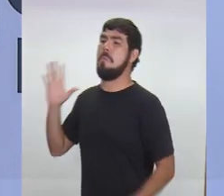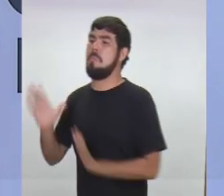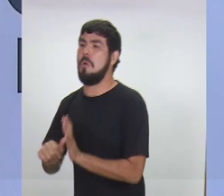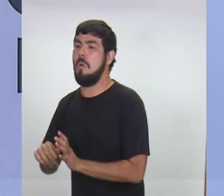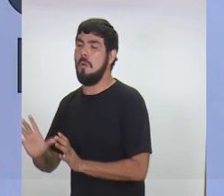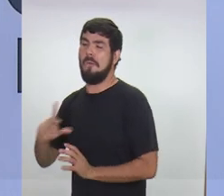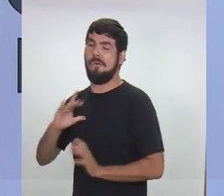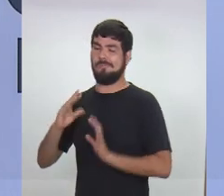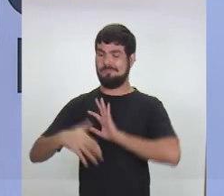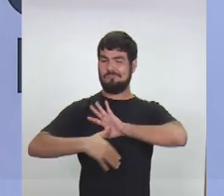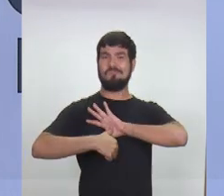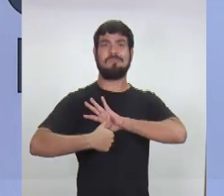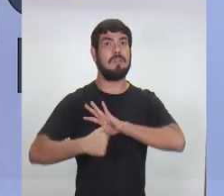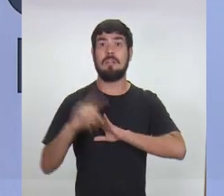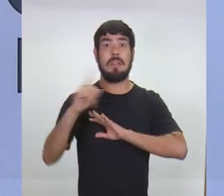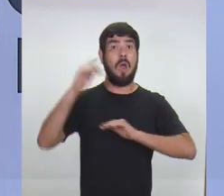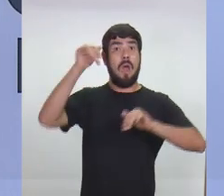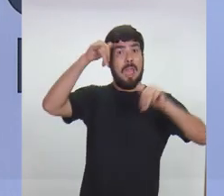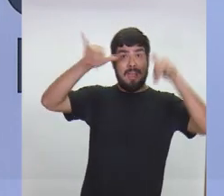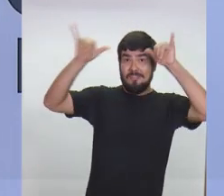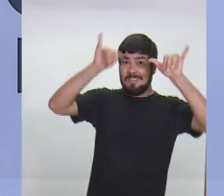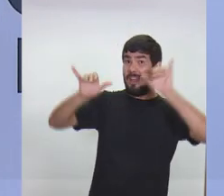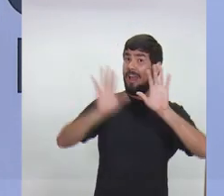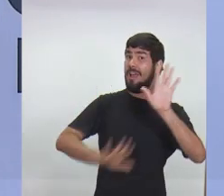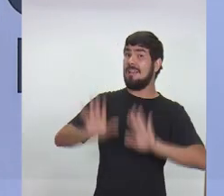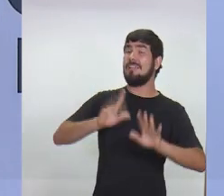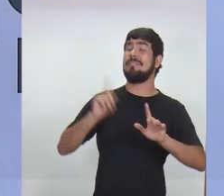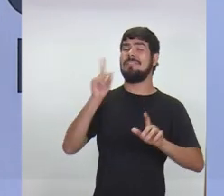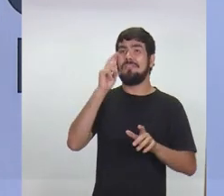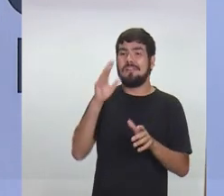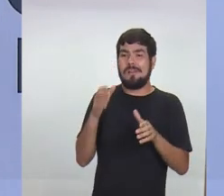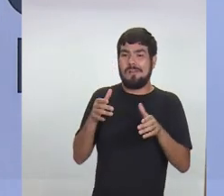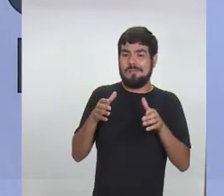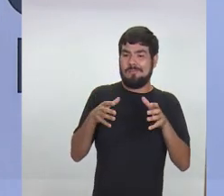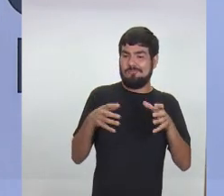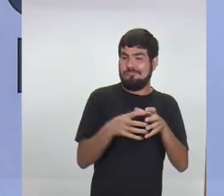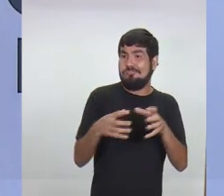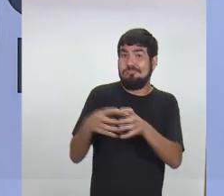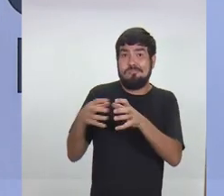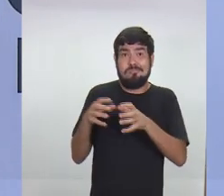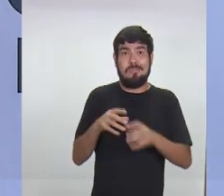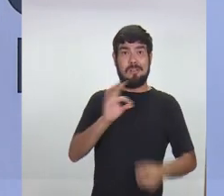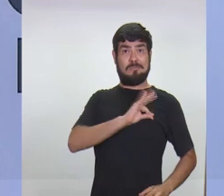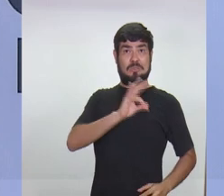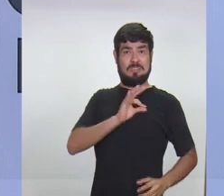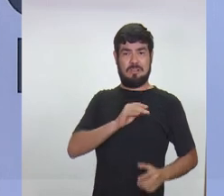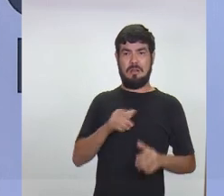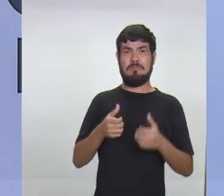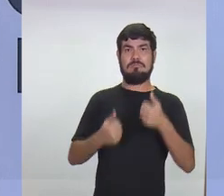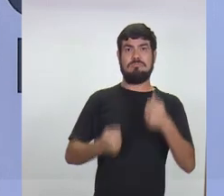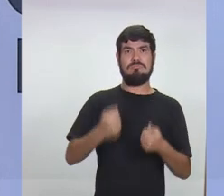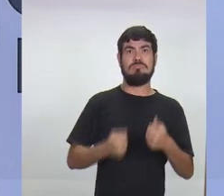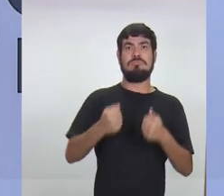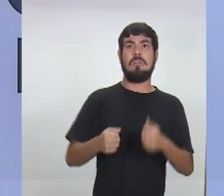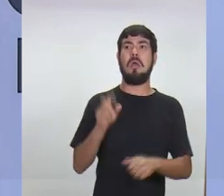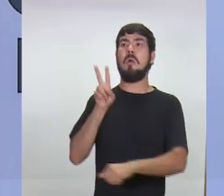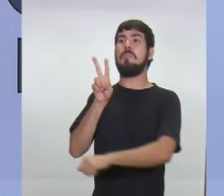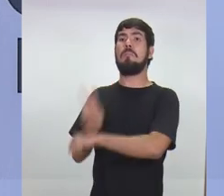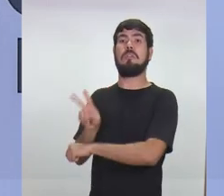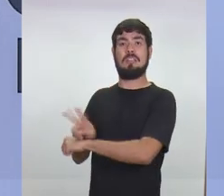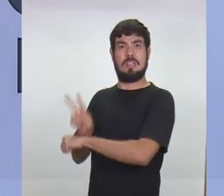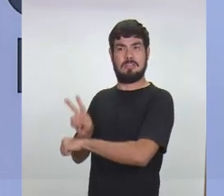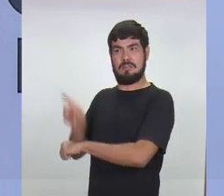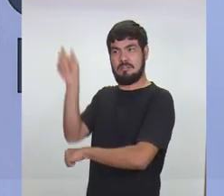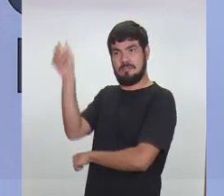nós temos que prevenir essa situação nós temos colocado que o batalhão de policiamento de transporte coletivo ele faz com que proteja aquele cidadão que